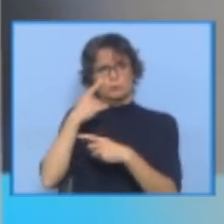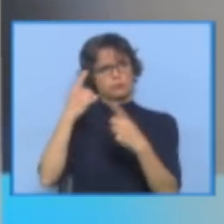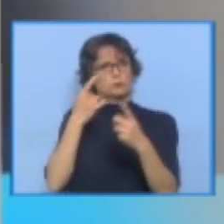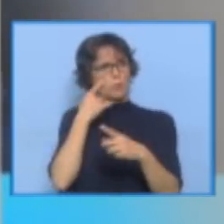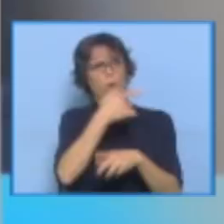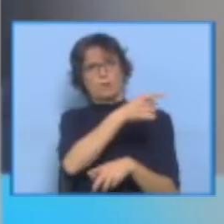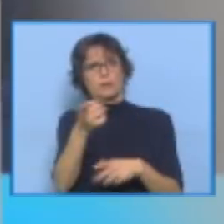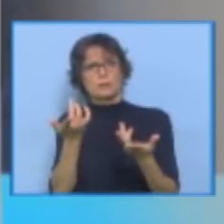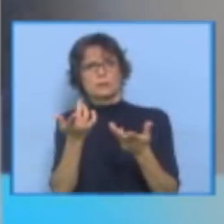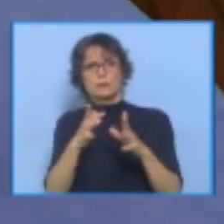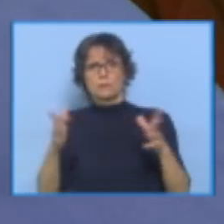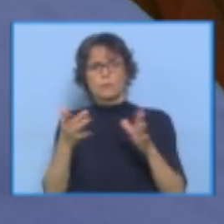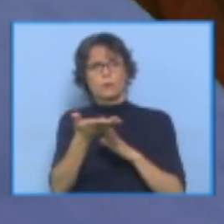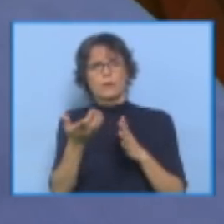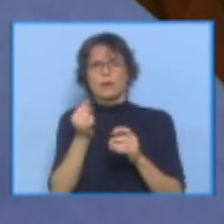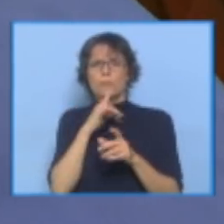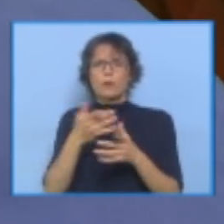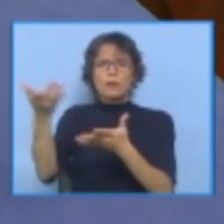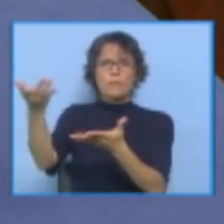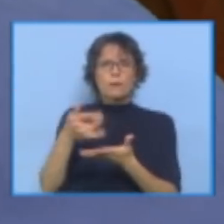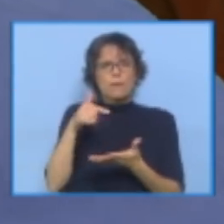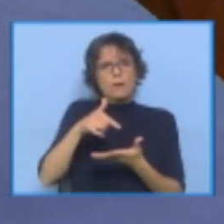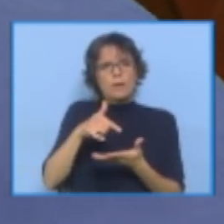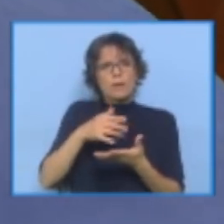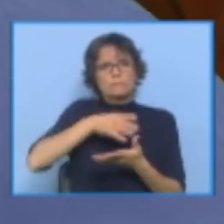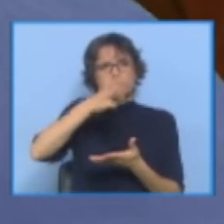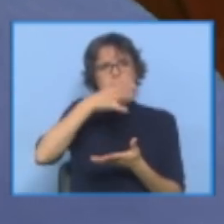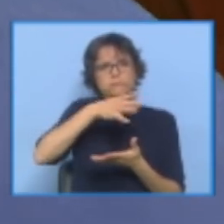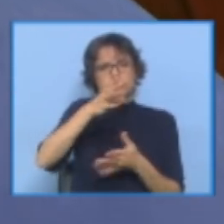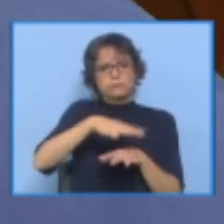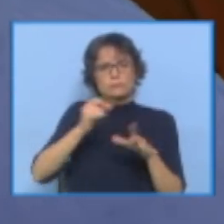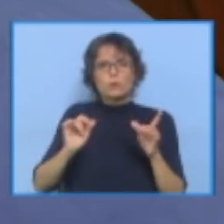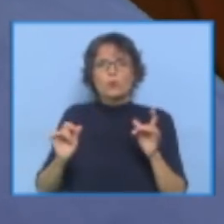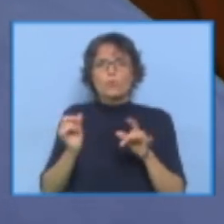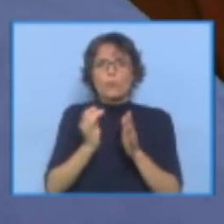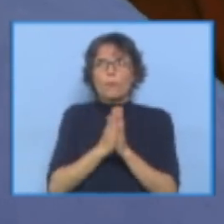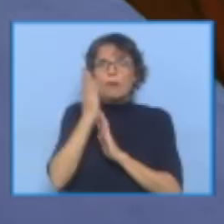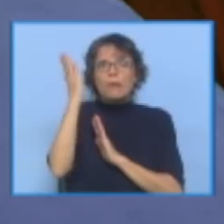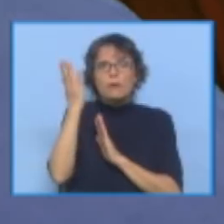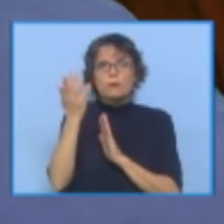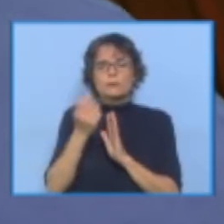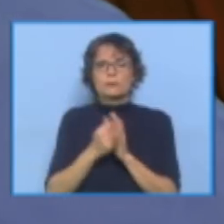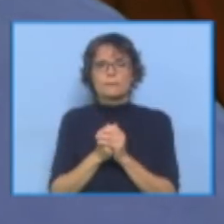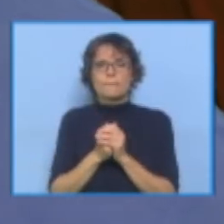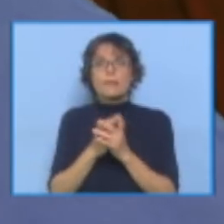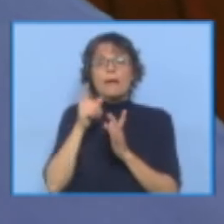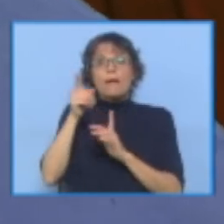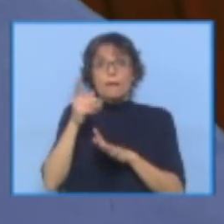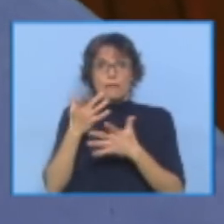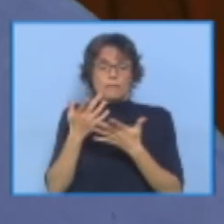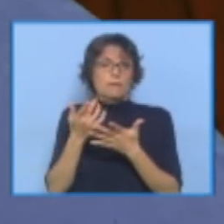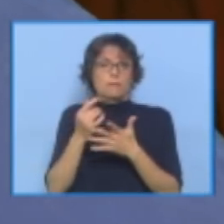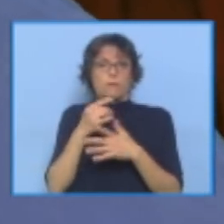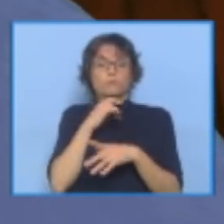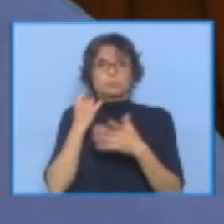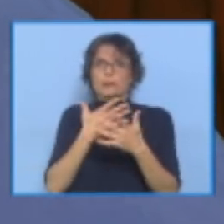não as convidamos a misturar Deus na nossa conversa com elas? E o Padre Tolentino gostou da ideia e